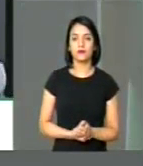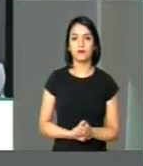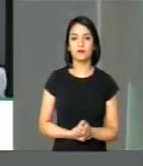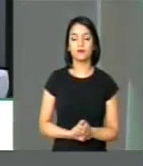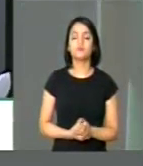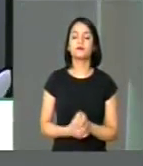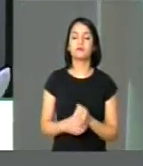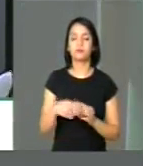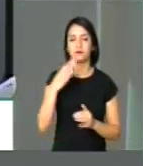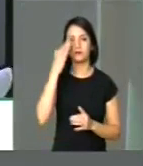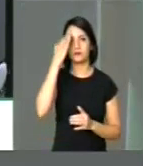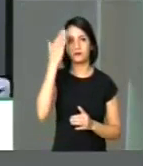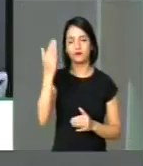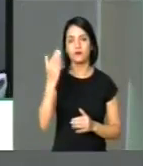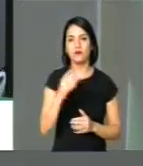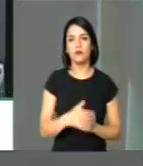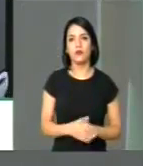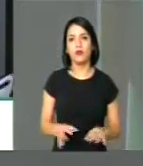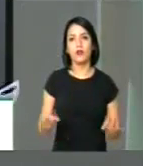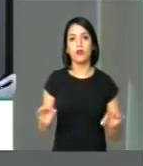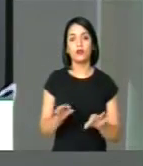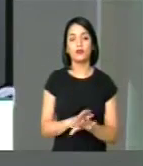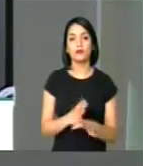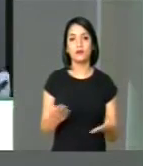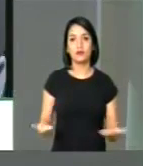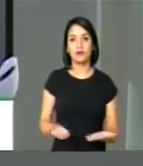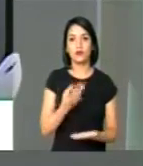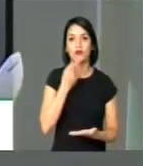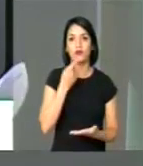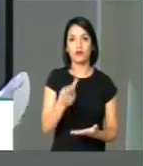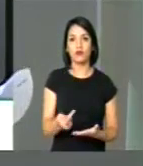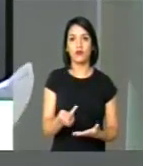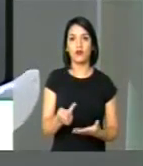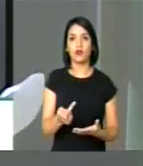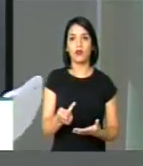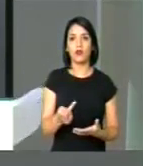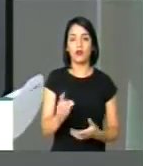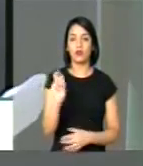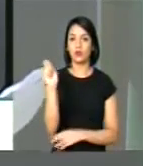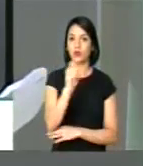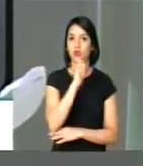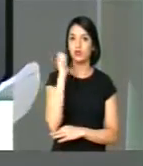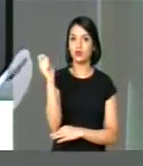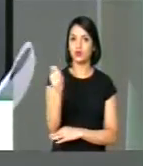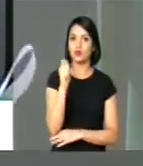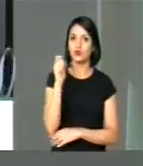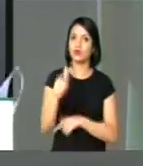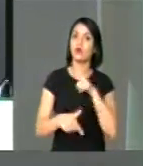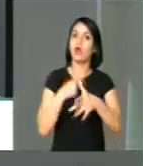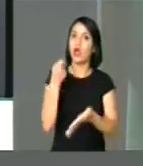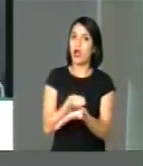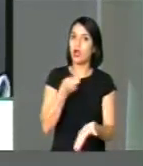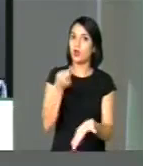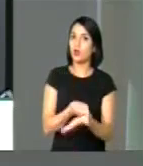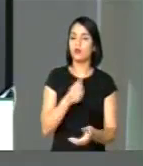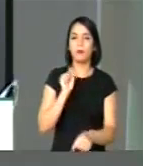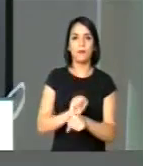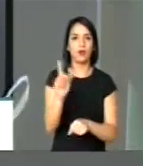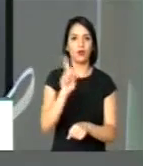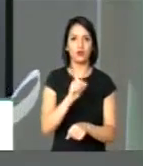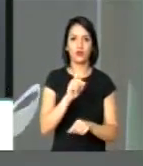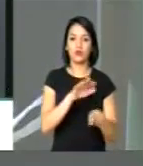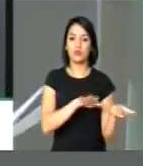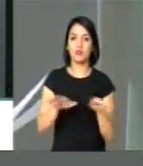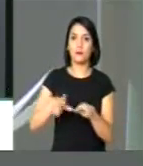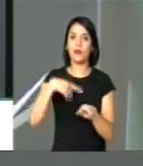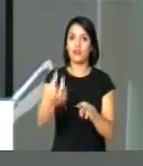Obrigado, presidente. Para concluir, dizer de que a mobilização no Rio Grande do Sul não parou. E ela vai ser retomada semana que vem com